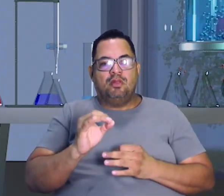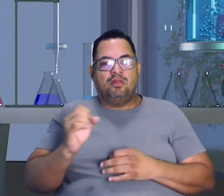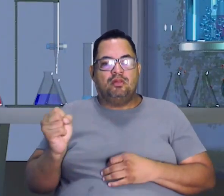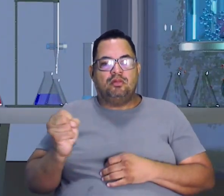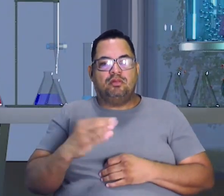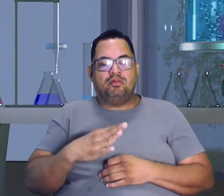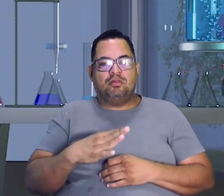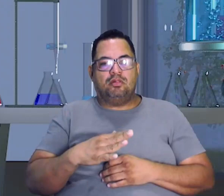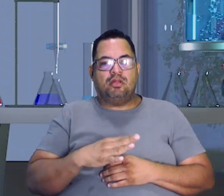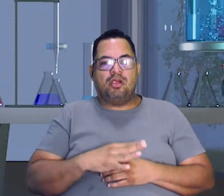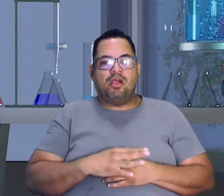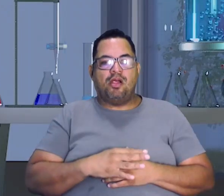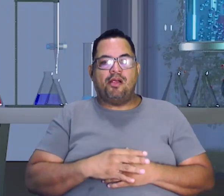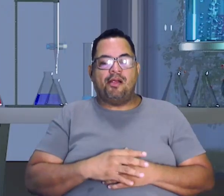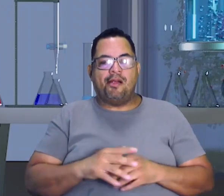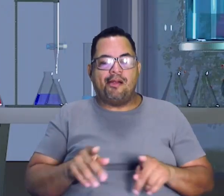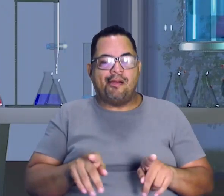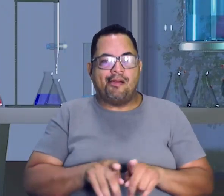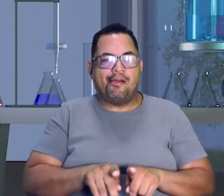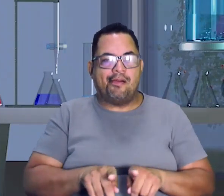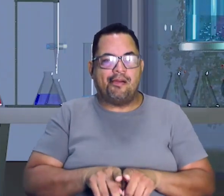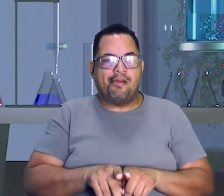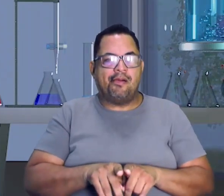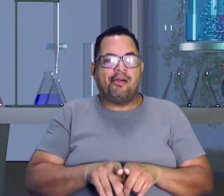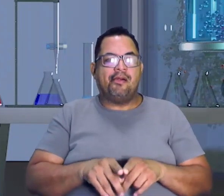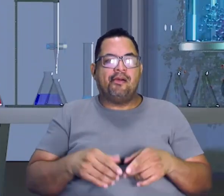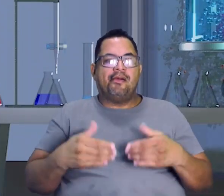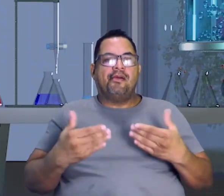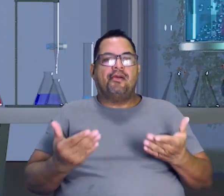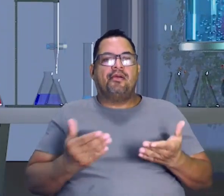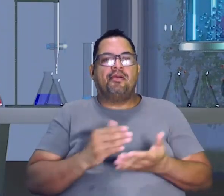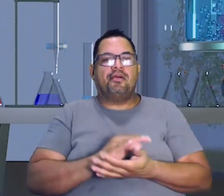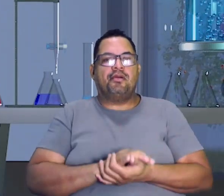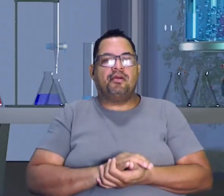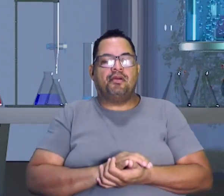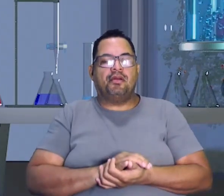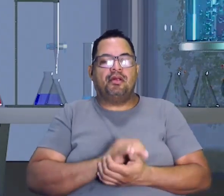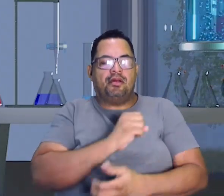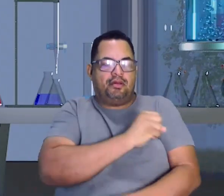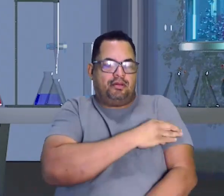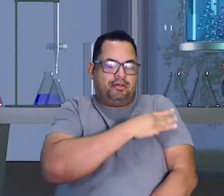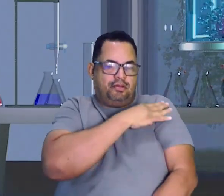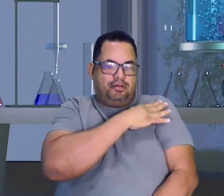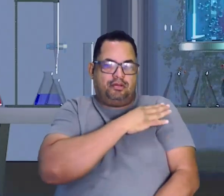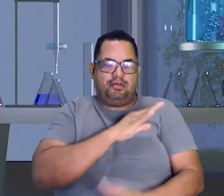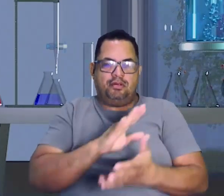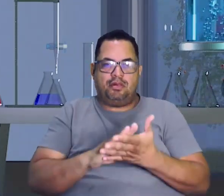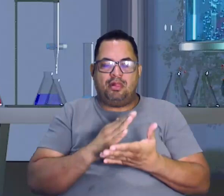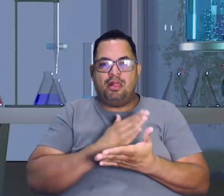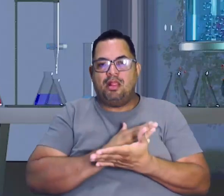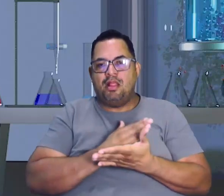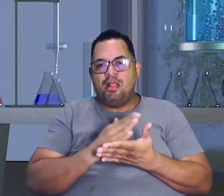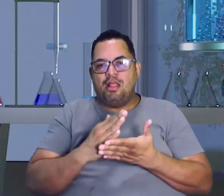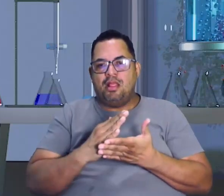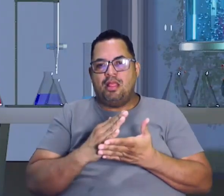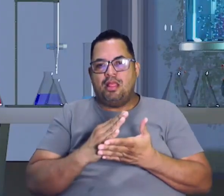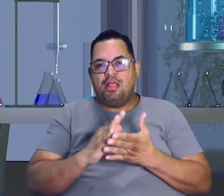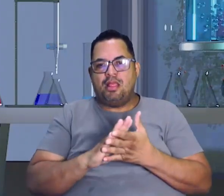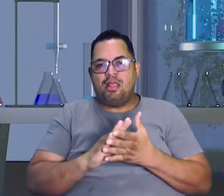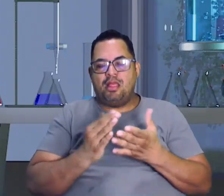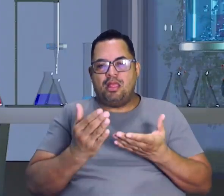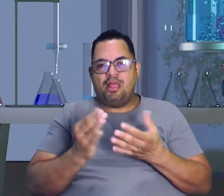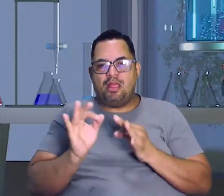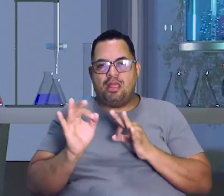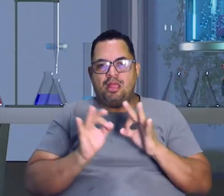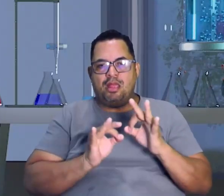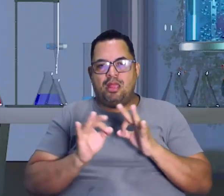novos adquiridos, também conhecimentos básicos lá do ensino fundamental. É isso mesmo, você vai começar a